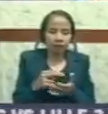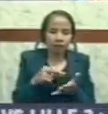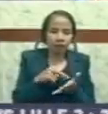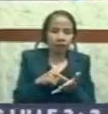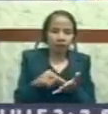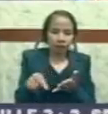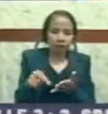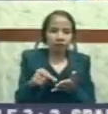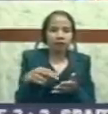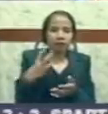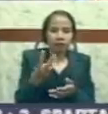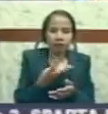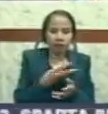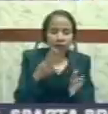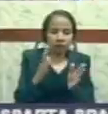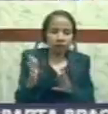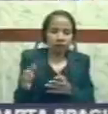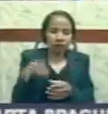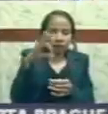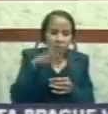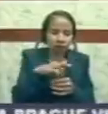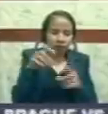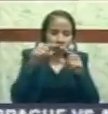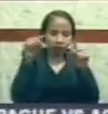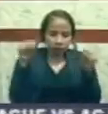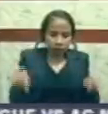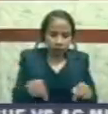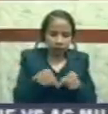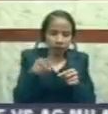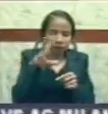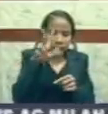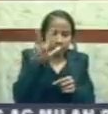Número Macneona, e tá, prepara para a volta para a tabela 3.